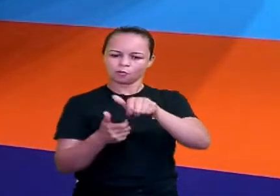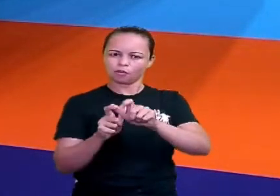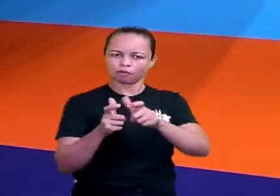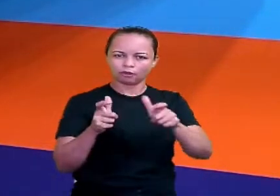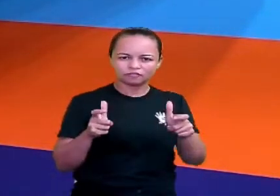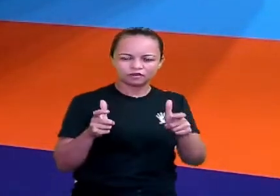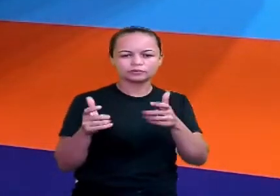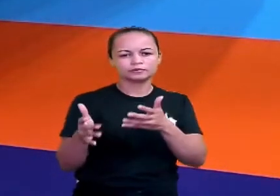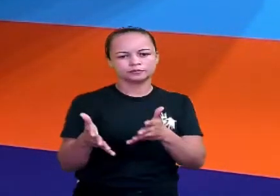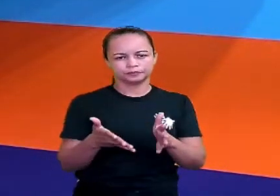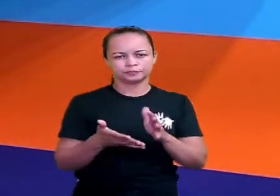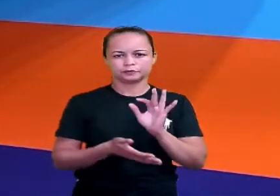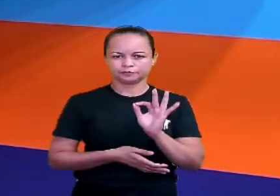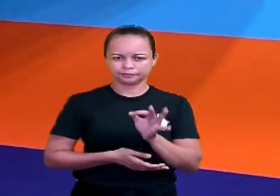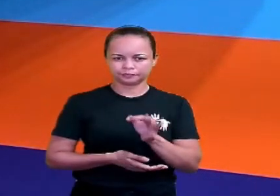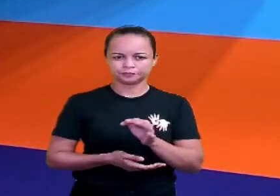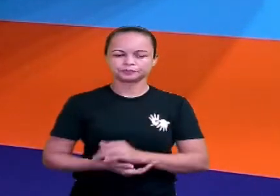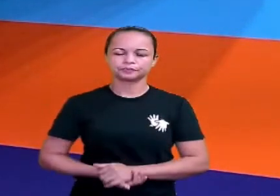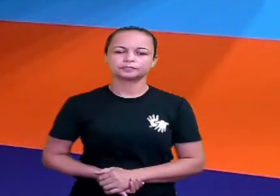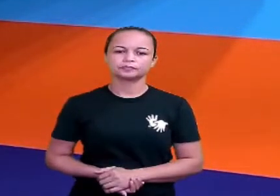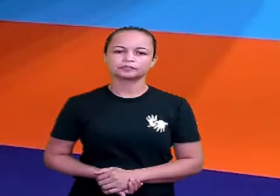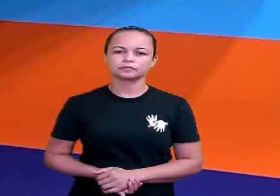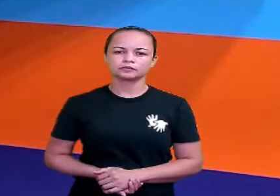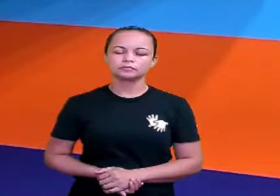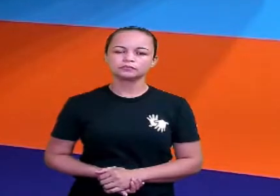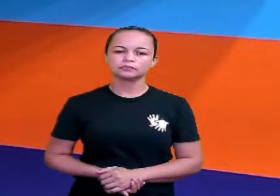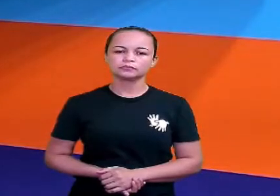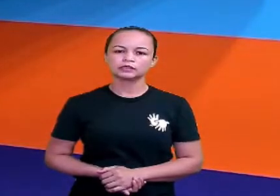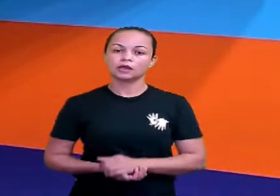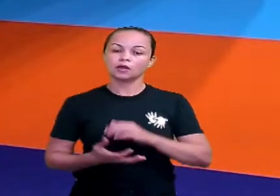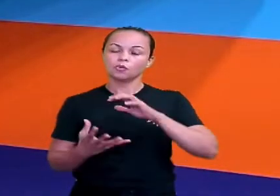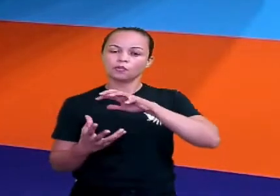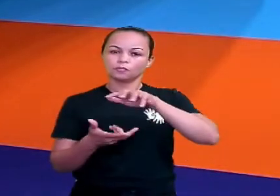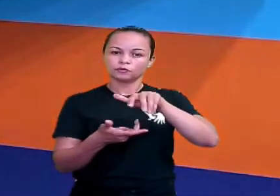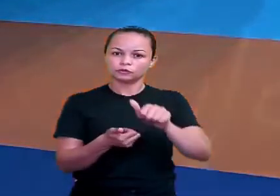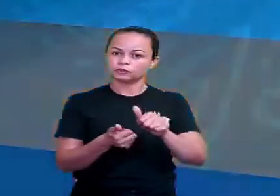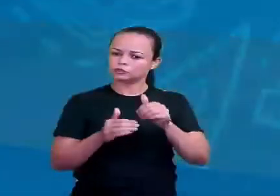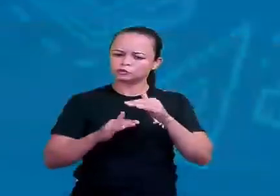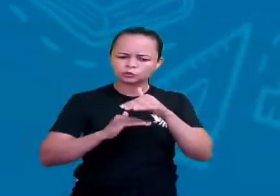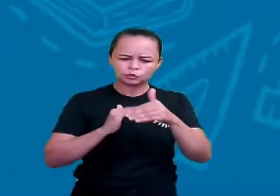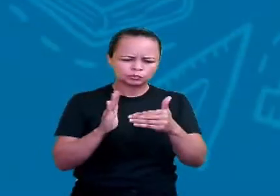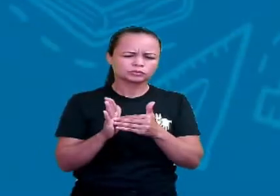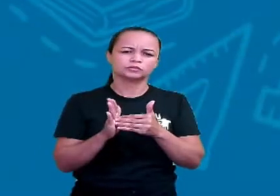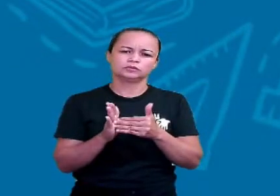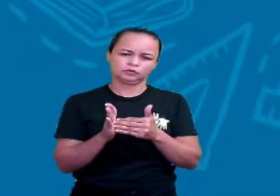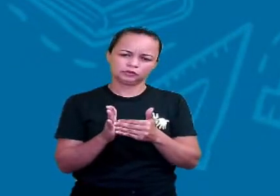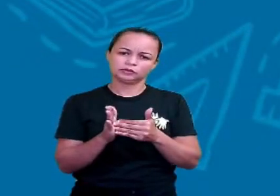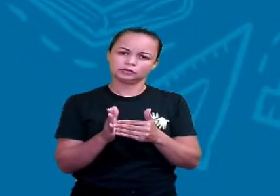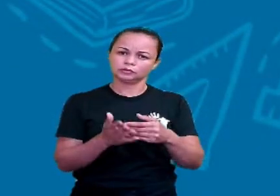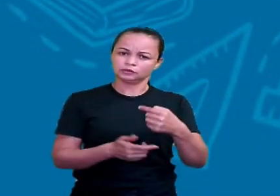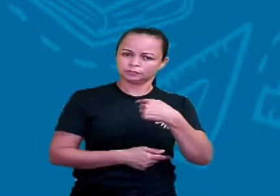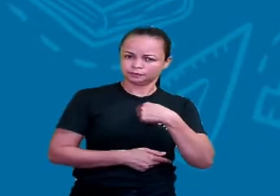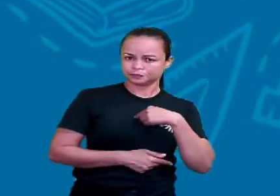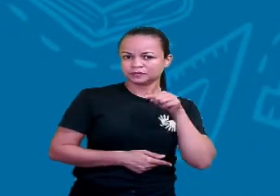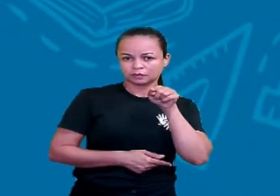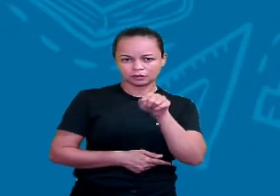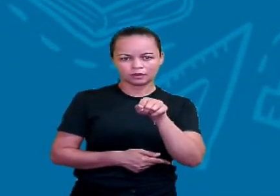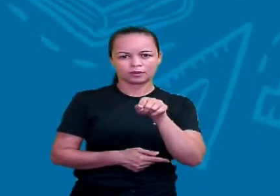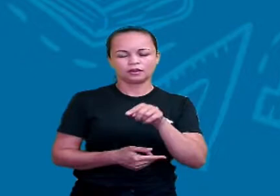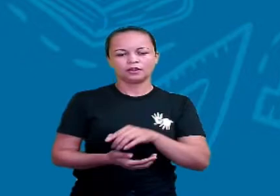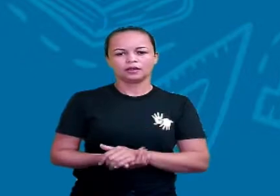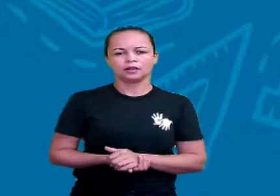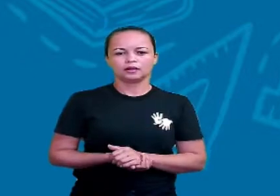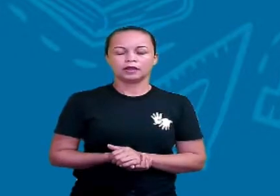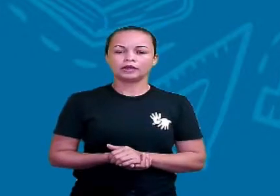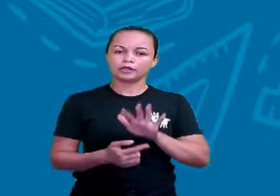certo? Uma outra, o mundo inteiro é tudo isso somos eu e você. E aí ele trouxe